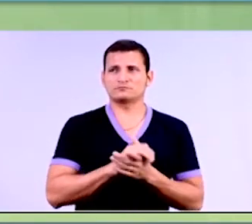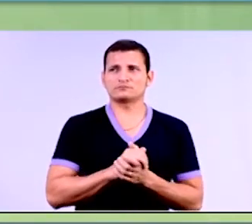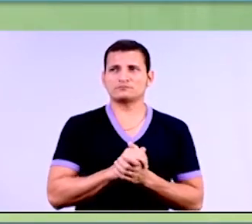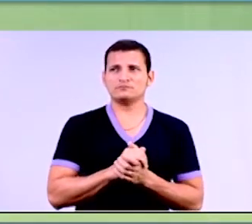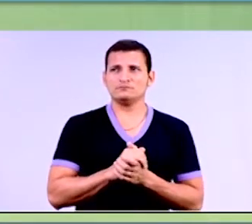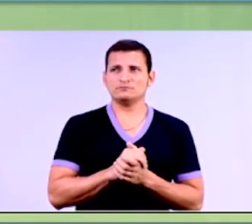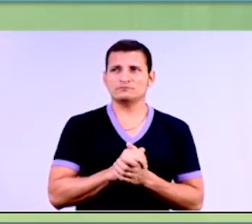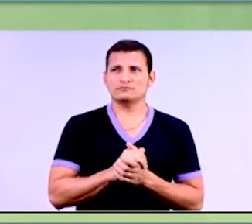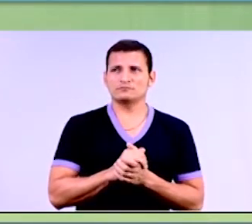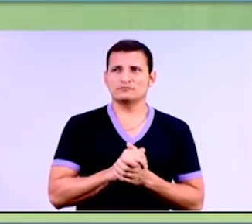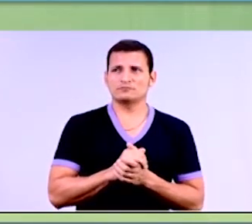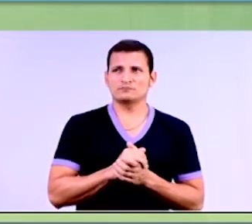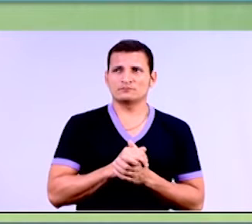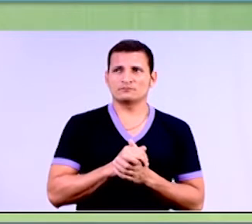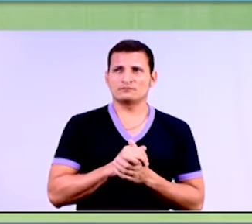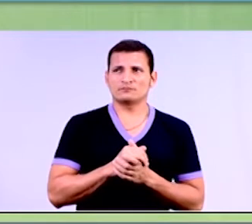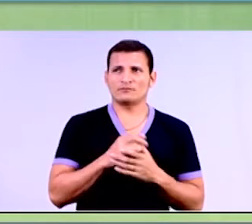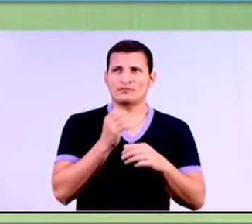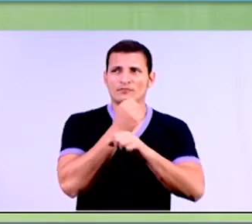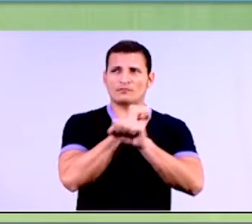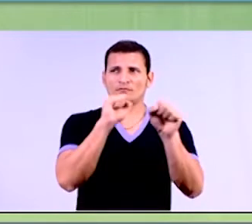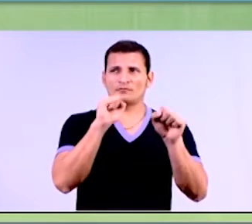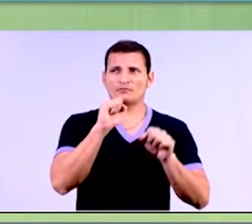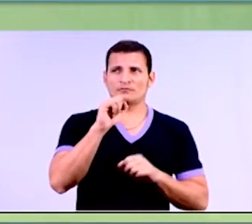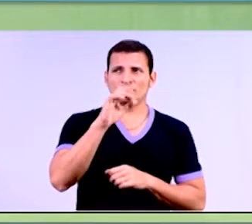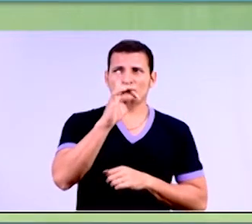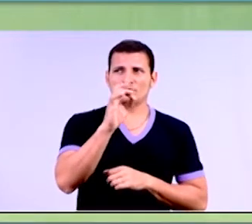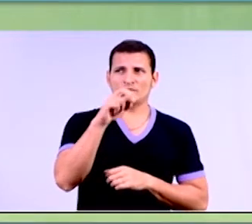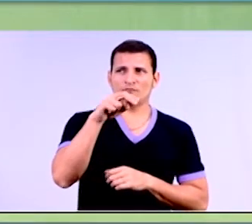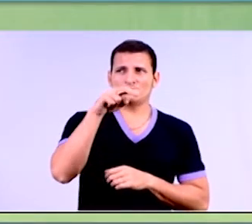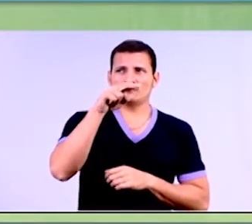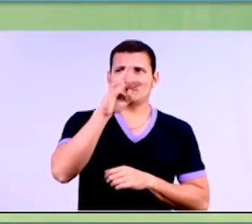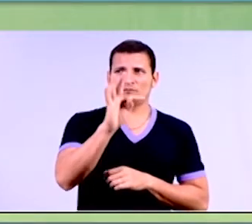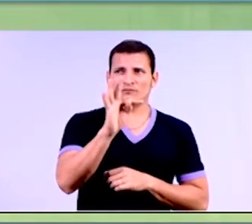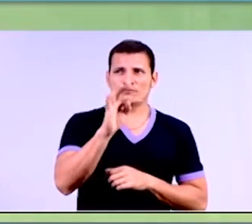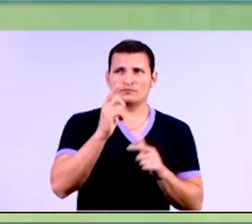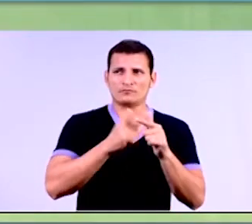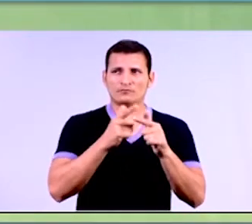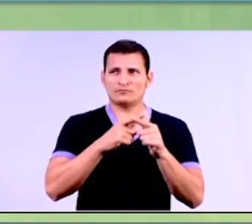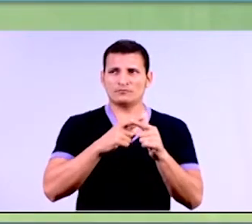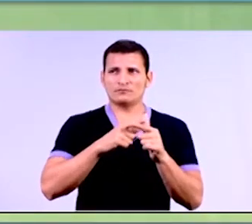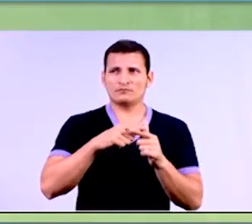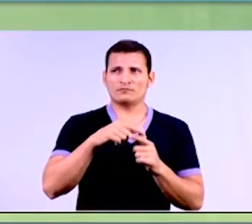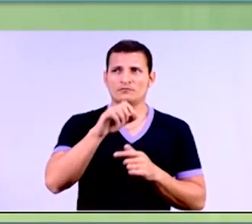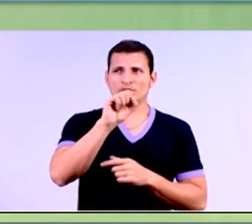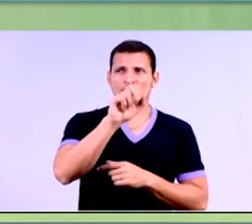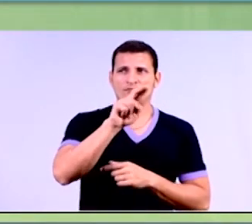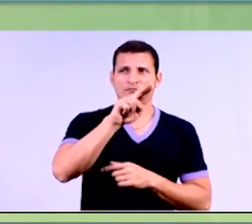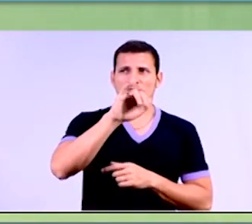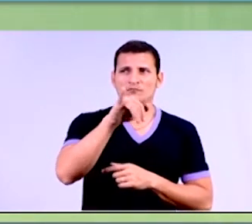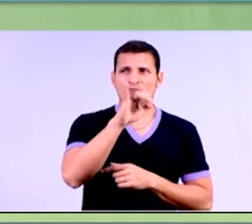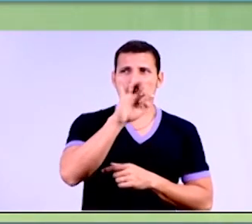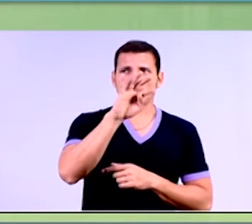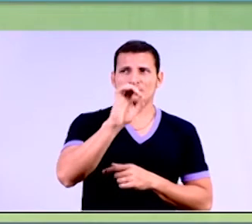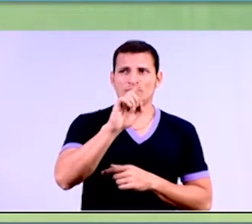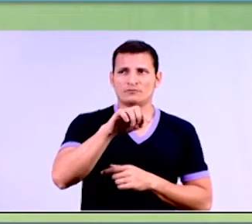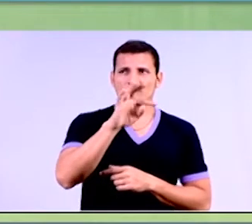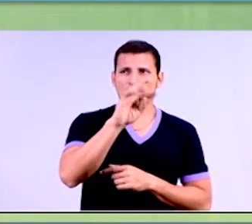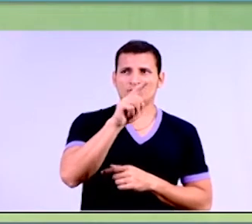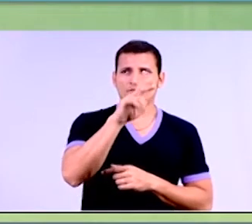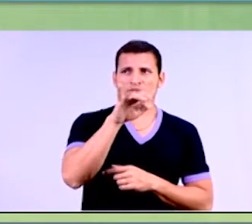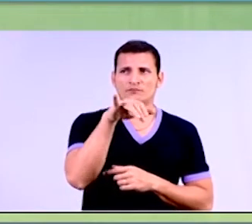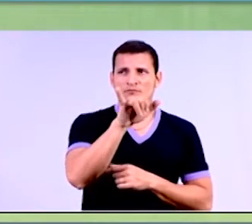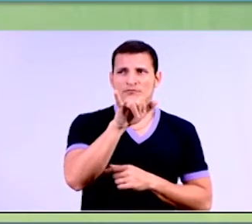Olha aqui, na negativa eu usei don't. Por quê? Porque o sujeito é they, então o auxiliar don't. E